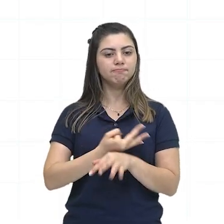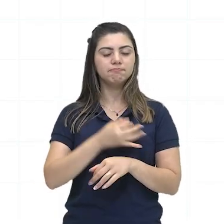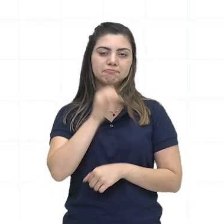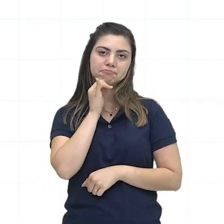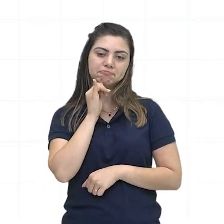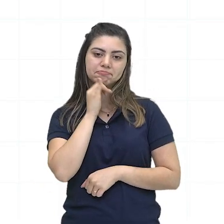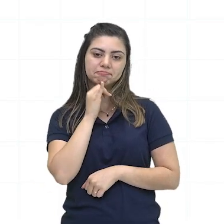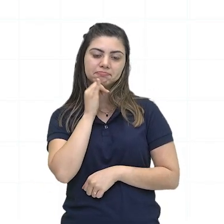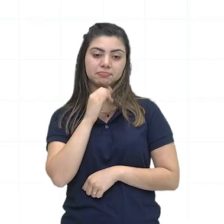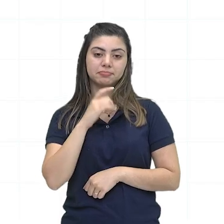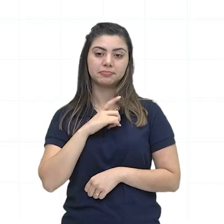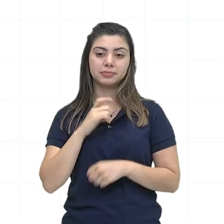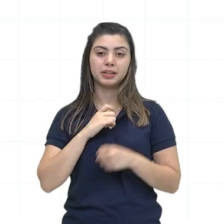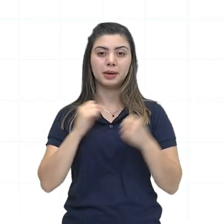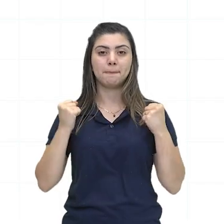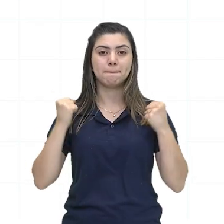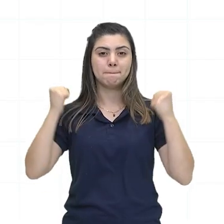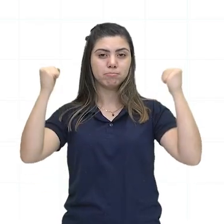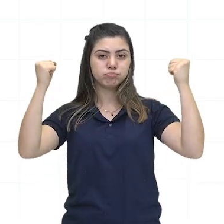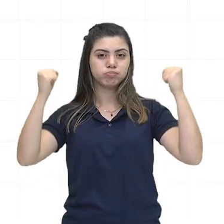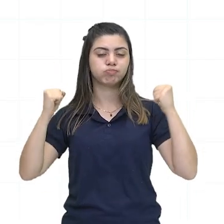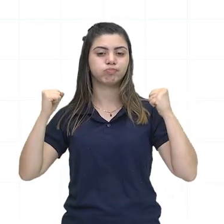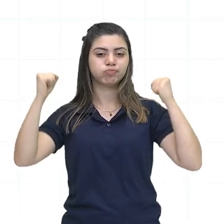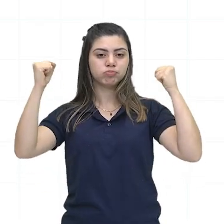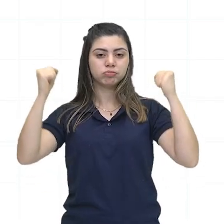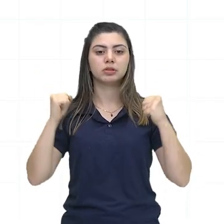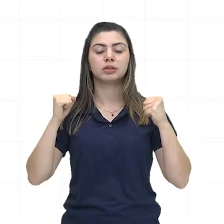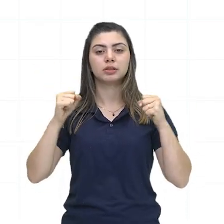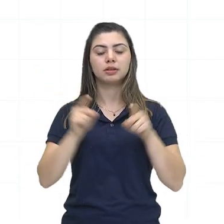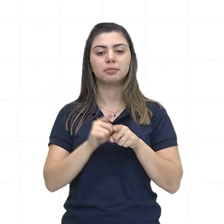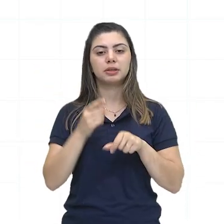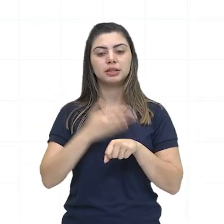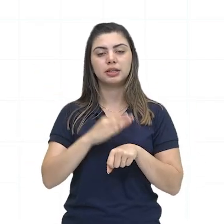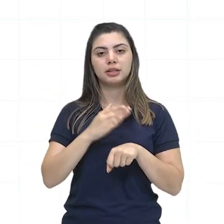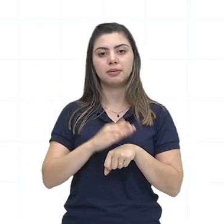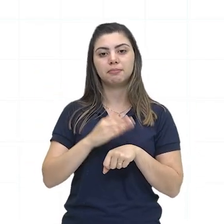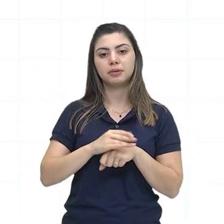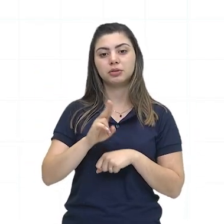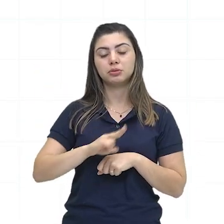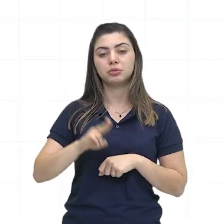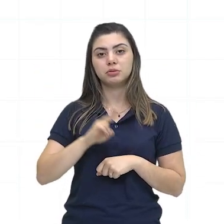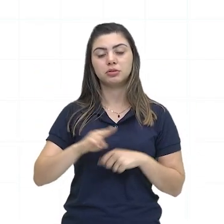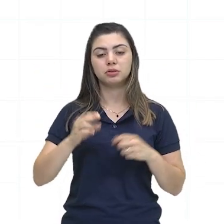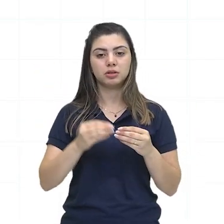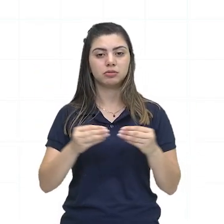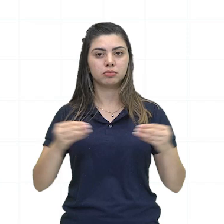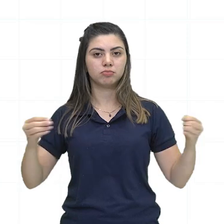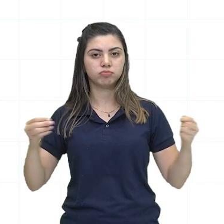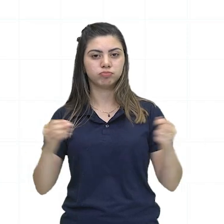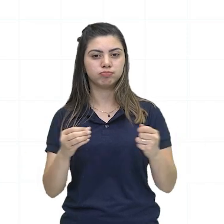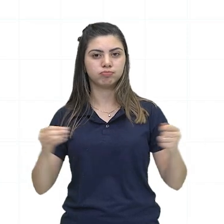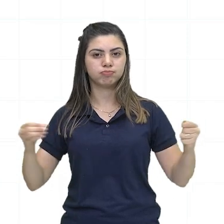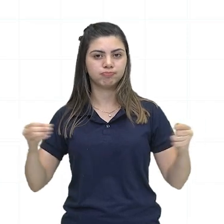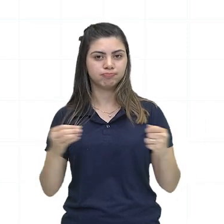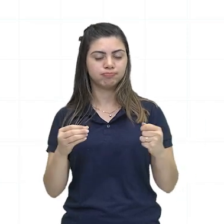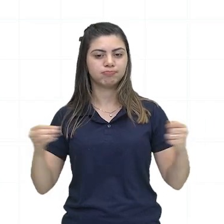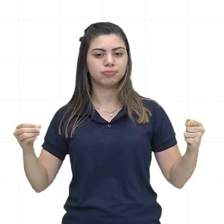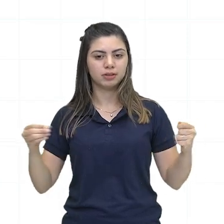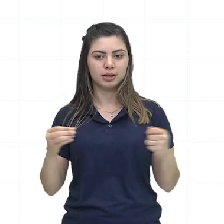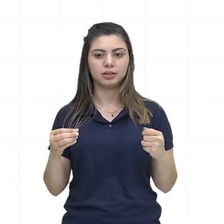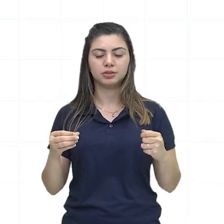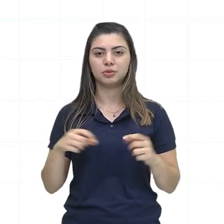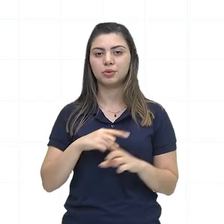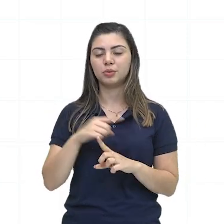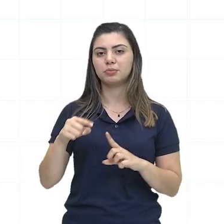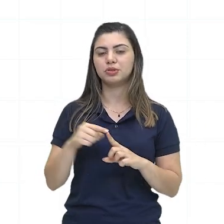como levantamento de peso e treinamento com elásticos, tudo isso para promover ali uma